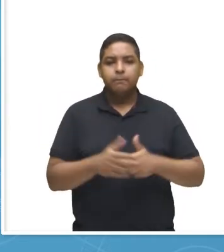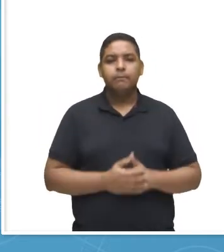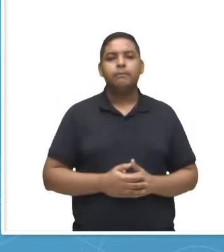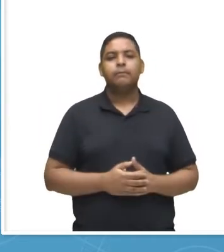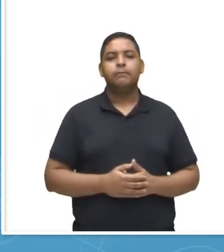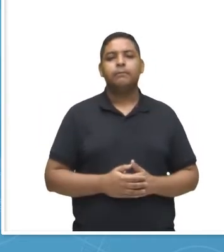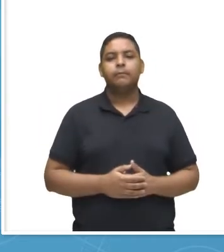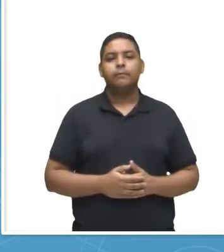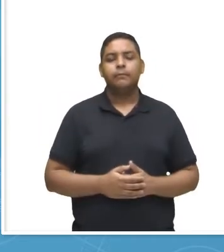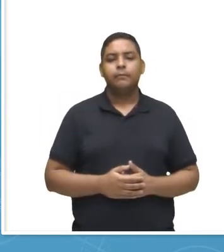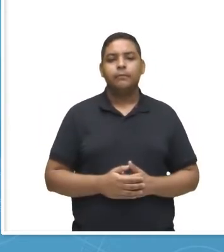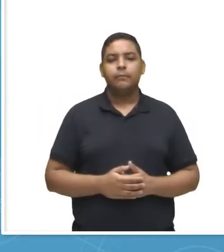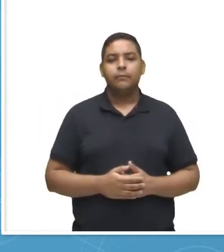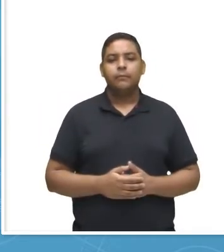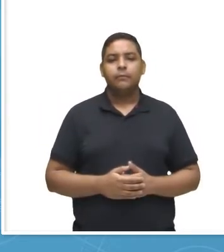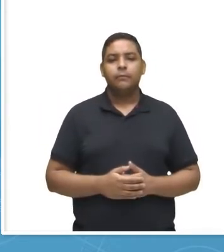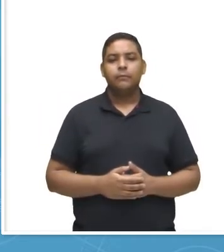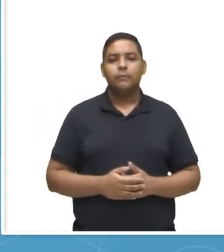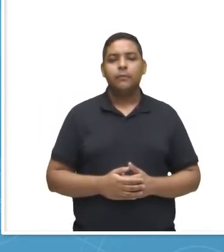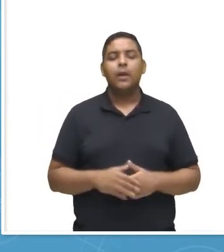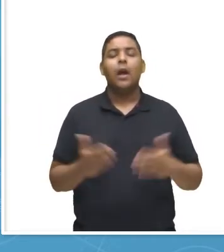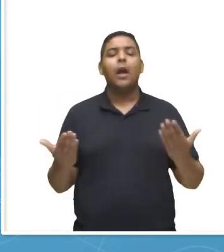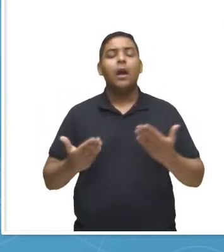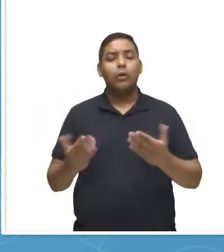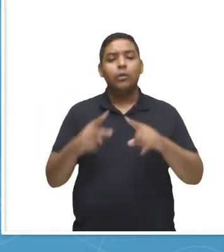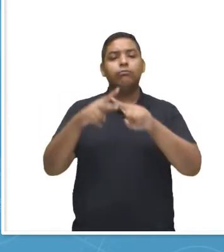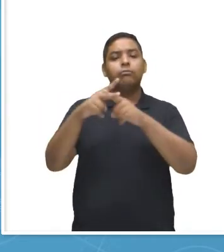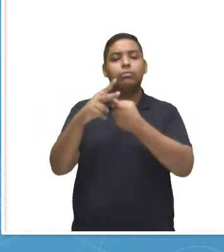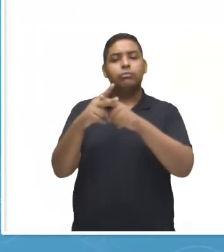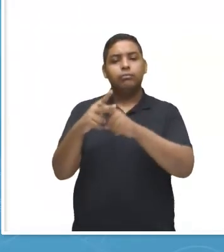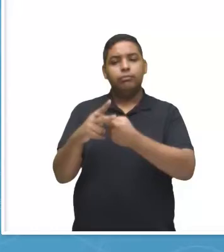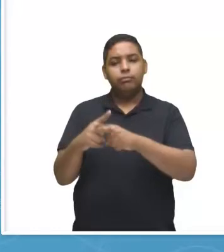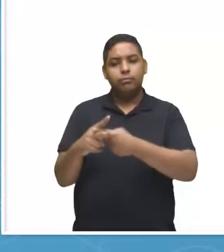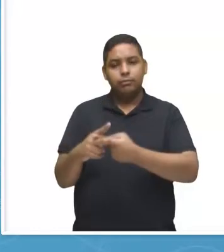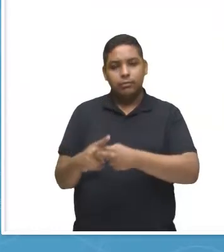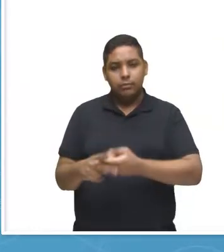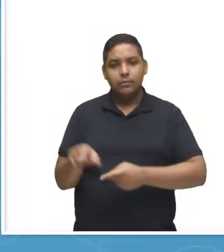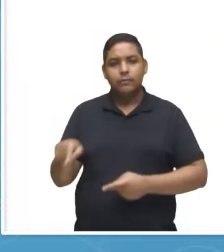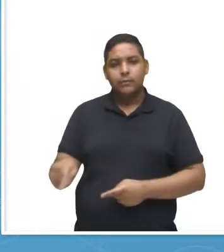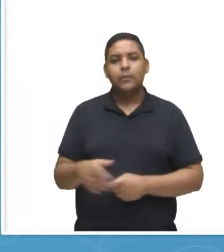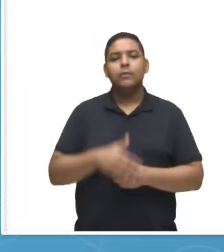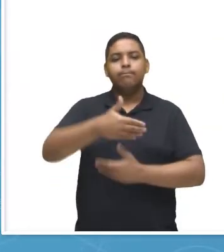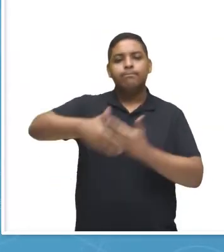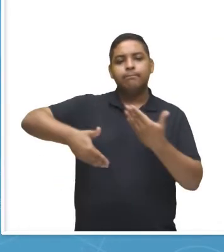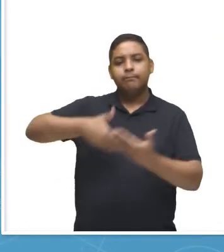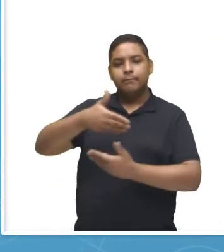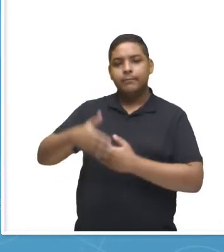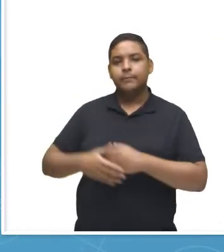bem. Vamos então para a correção aí da nossa interatividade.